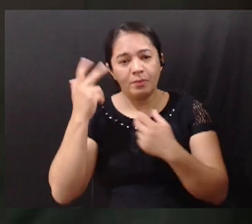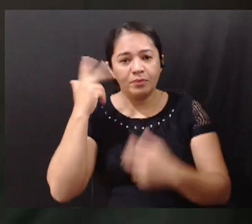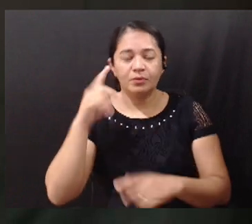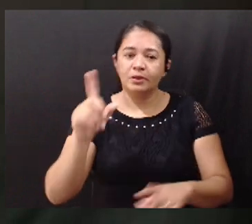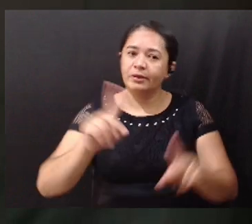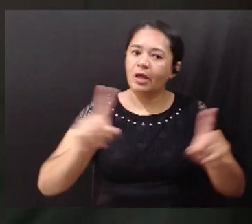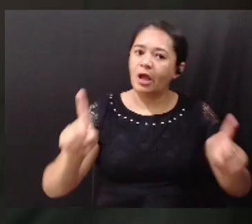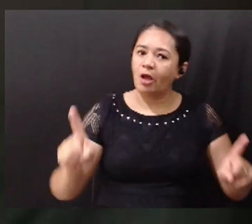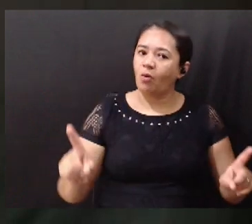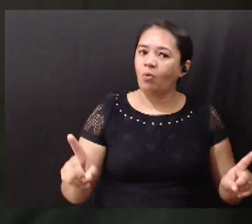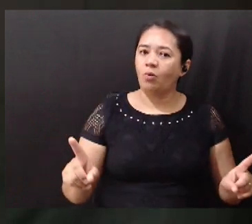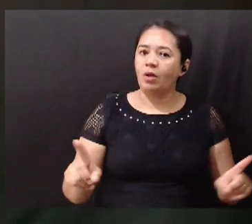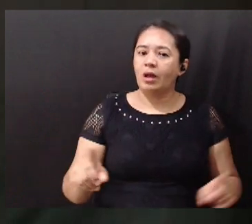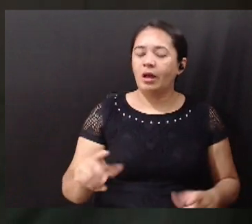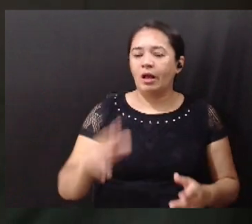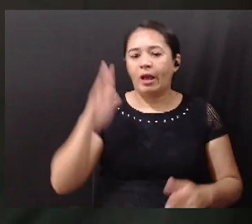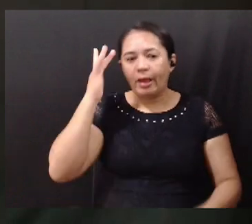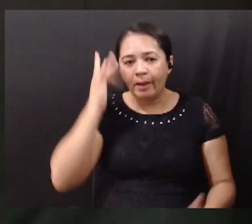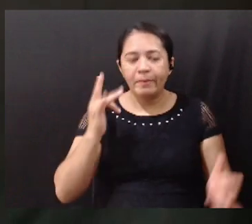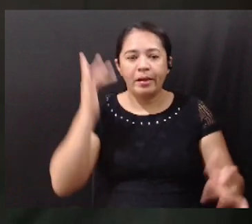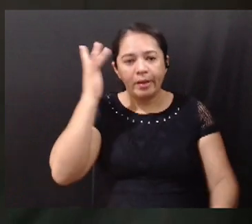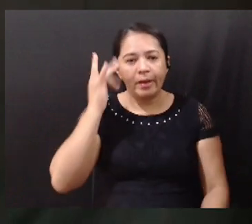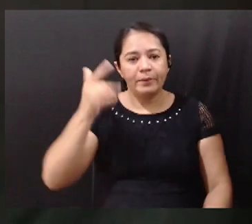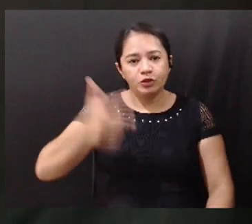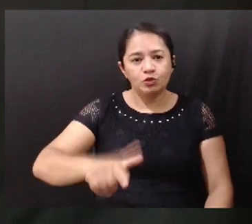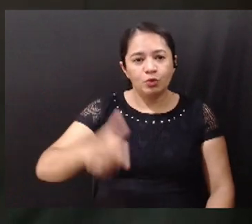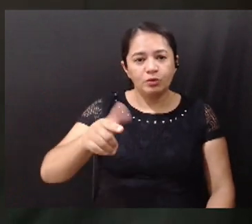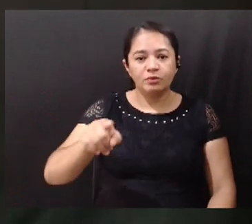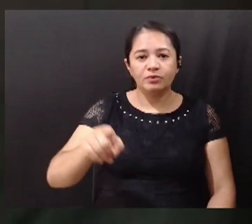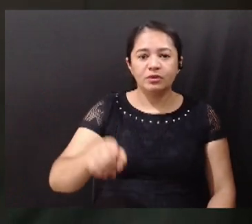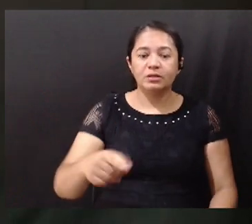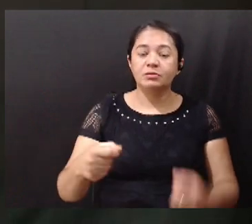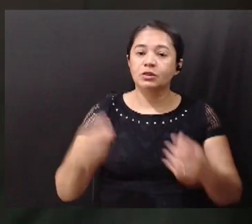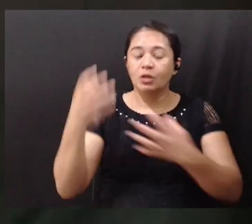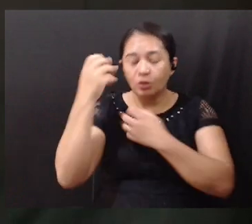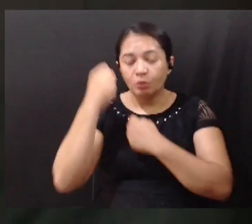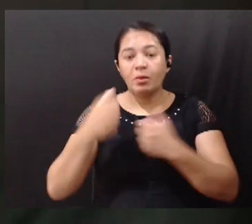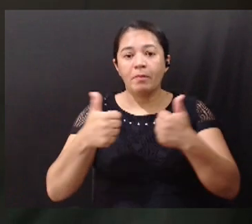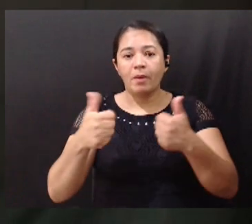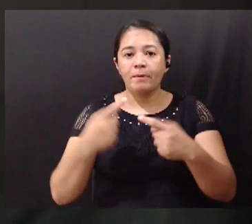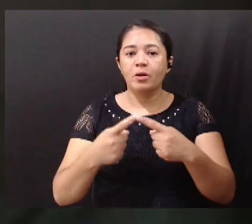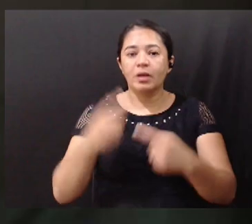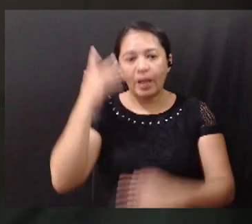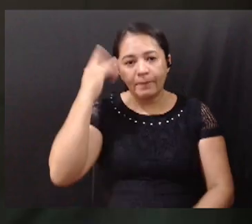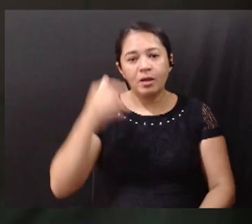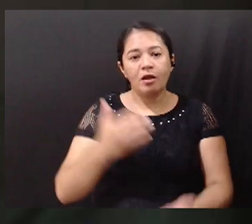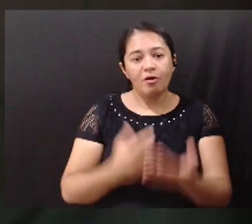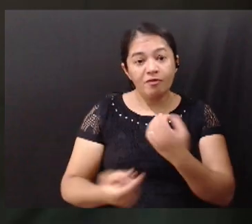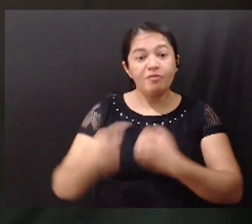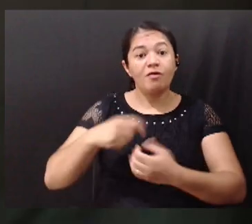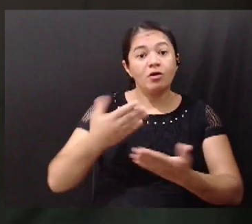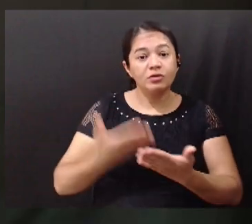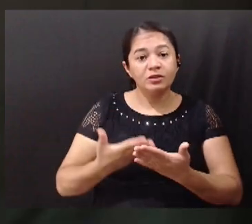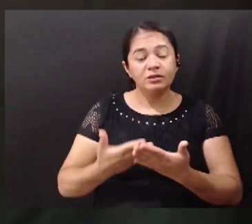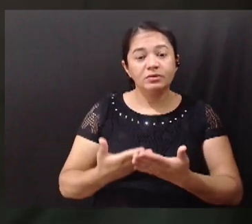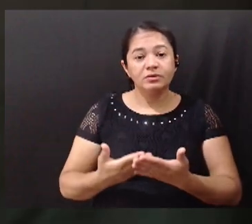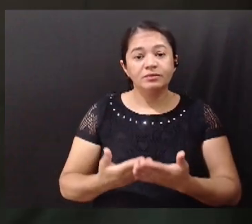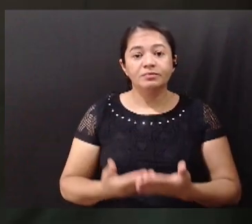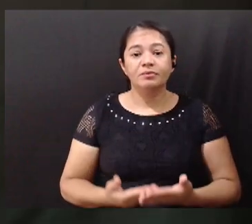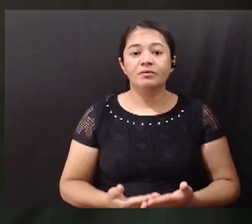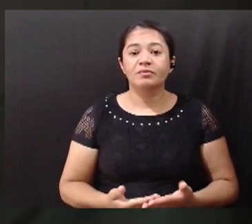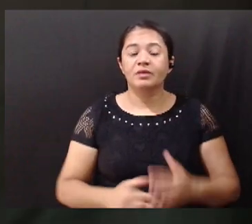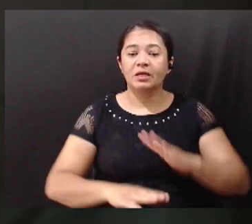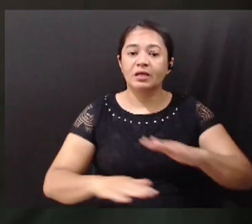outro dia não dorme. Então, você vai dormir bem hoje, tem que dormir cedo, porque amanhã você começa a estudar. Aí a criança volta pra escola, não tem um